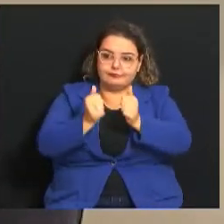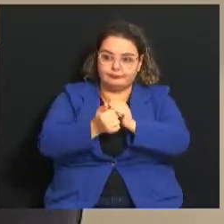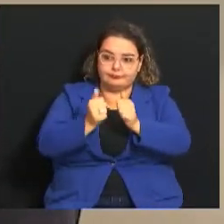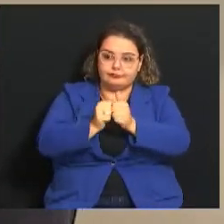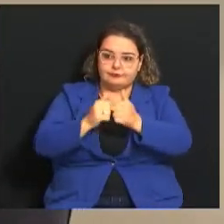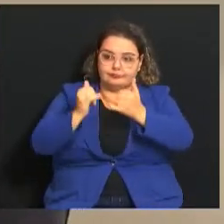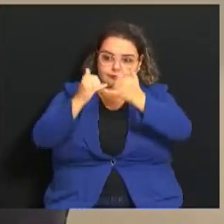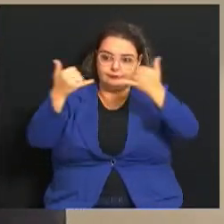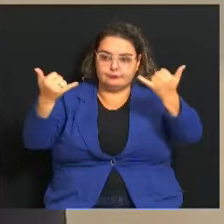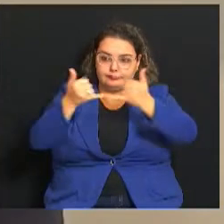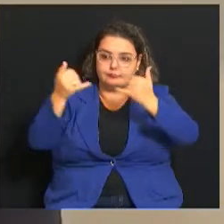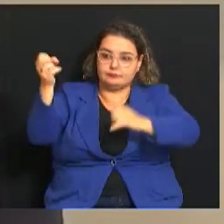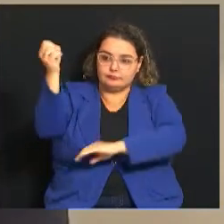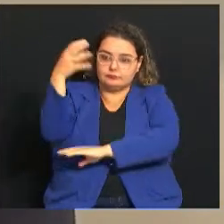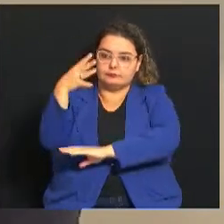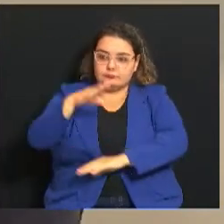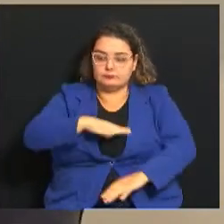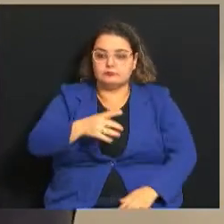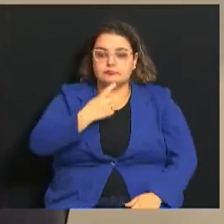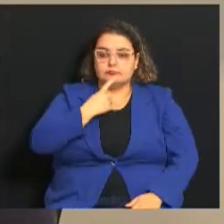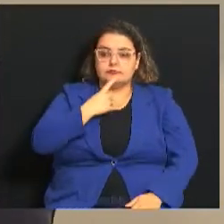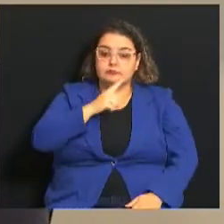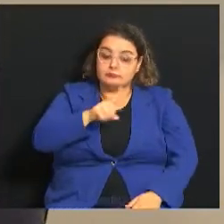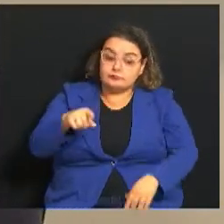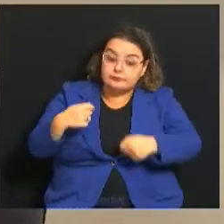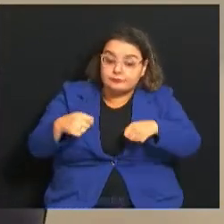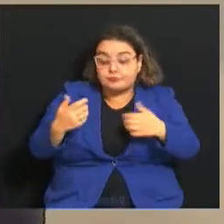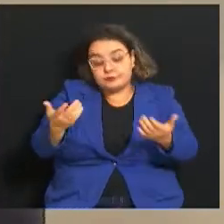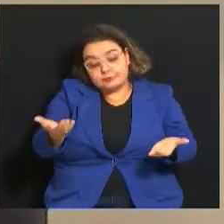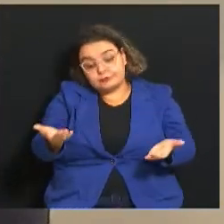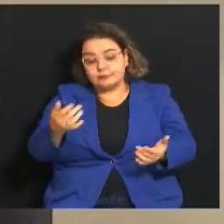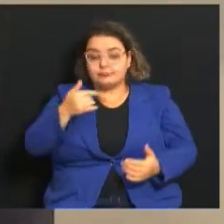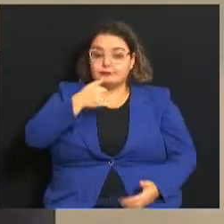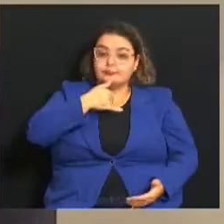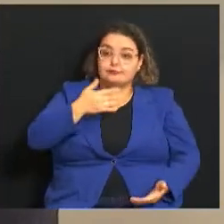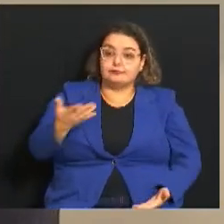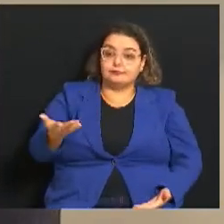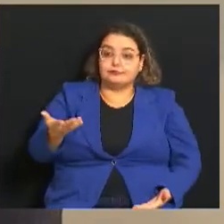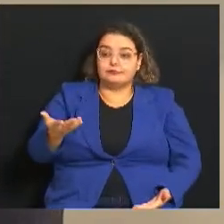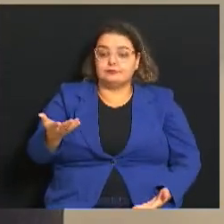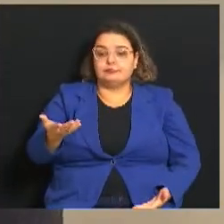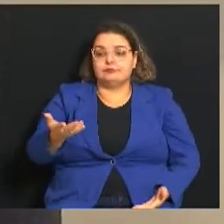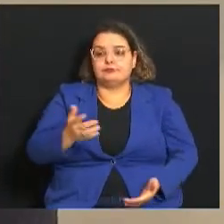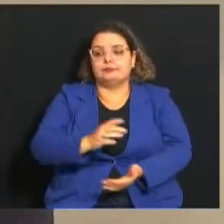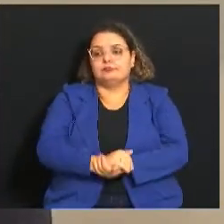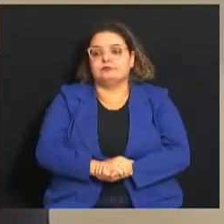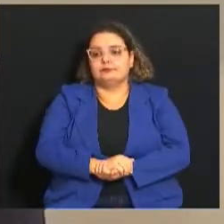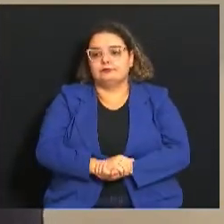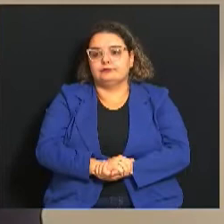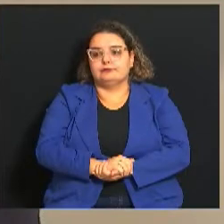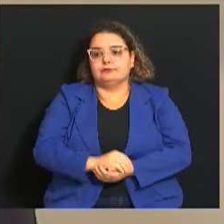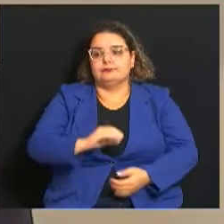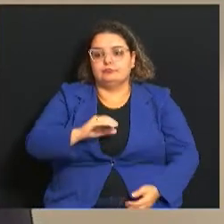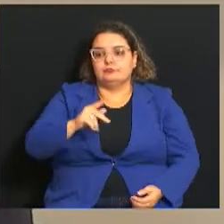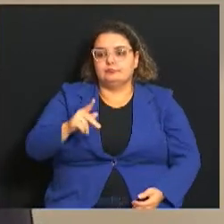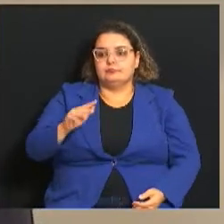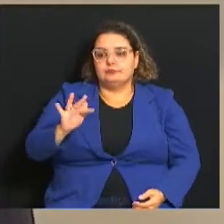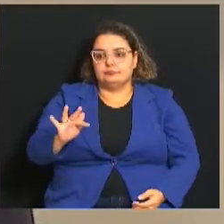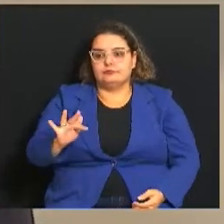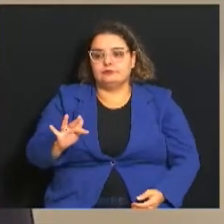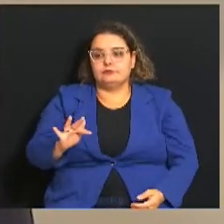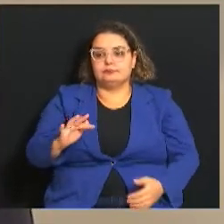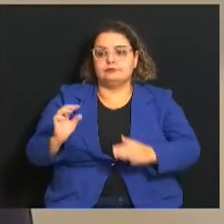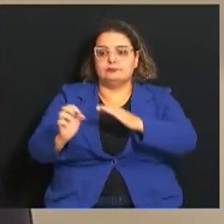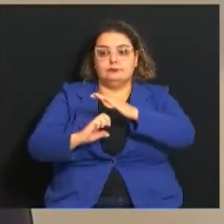e dos postes de Campinas. Não deveria ser desse jeito, mas infelizmente a CPFL, as empresas de